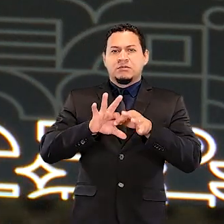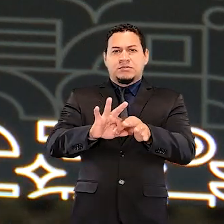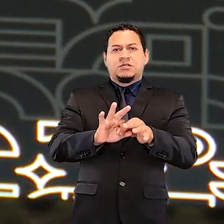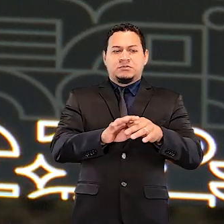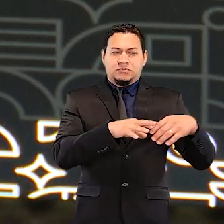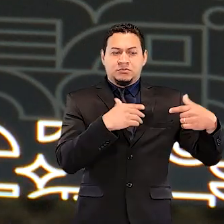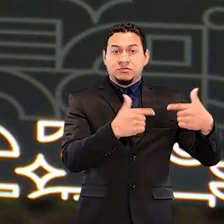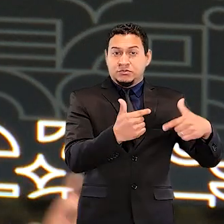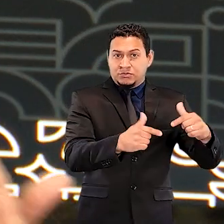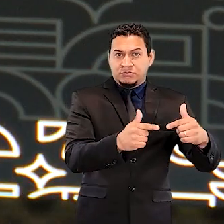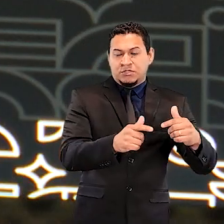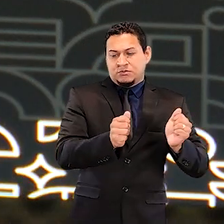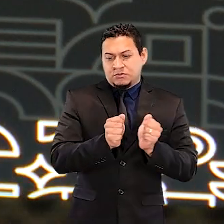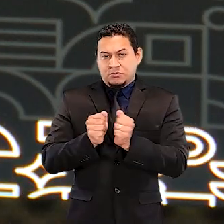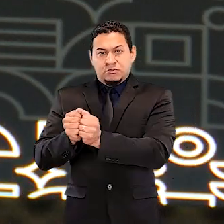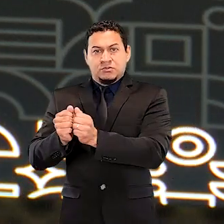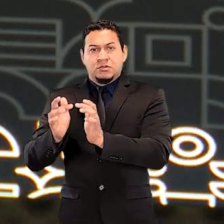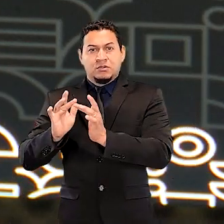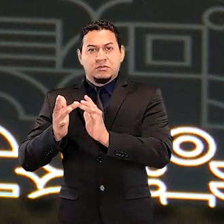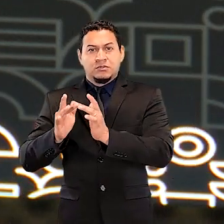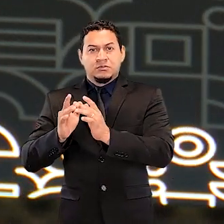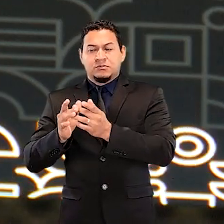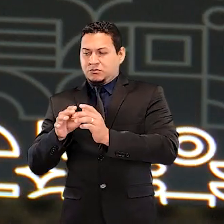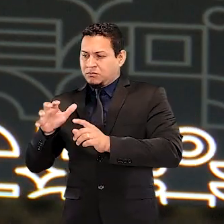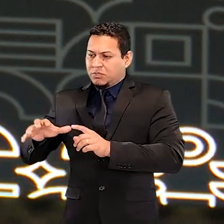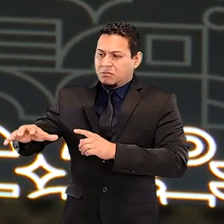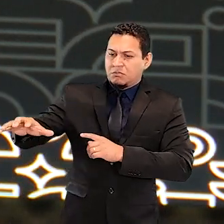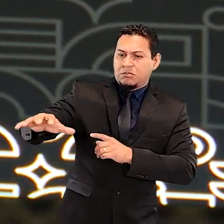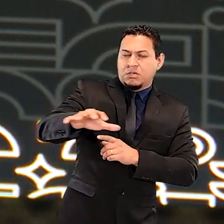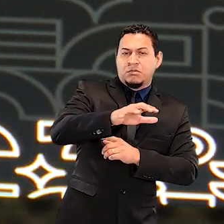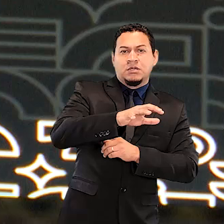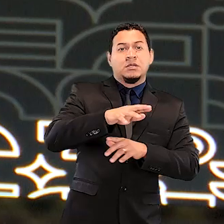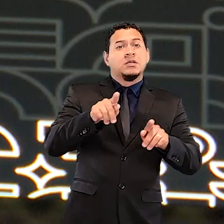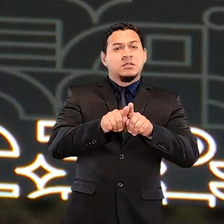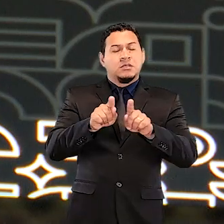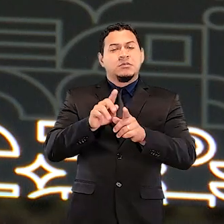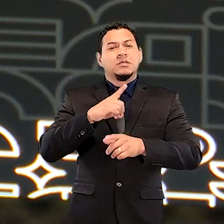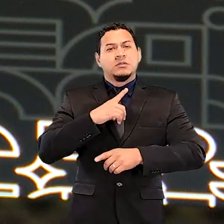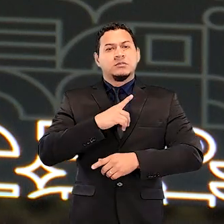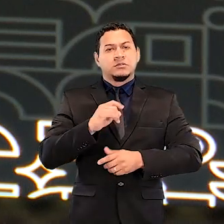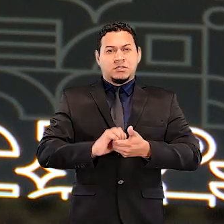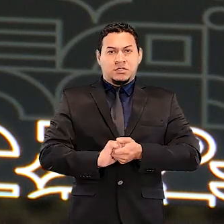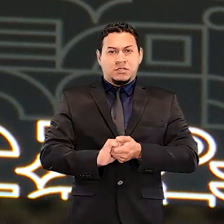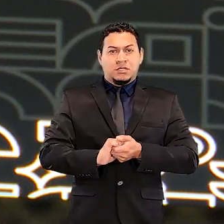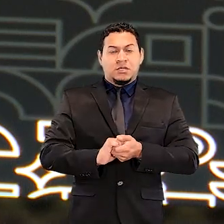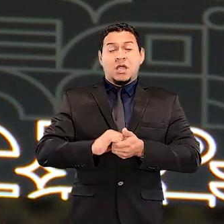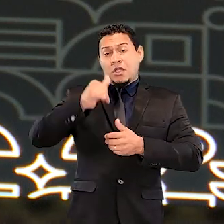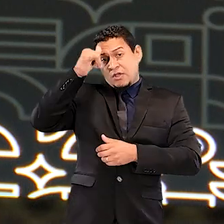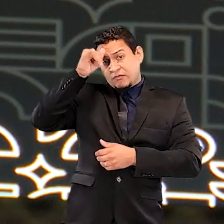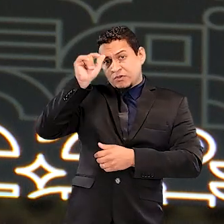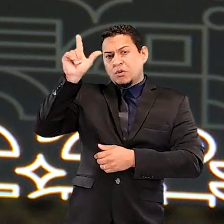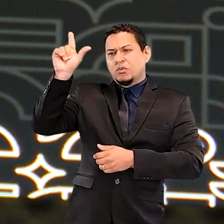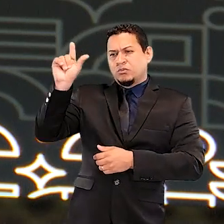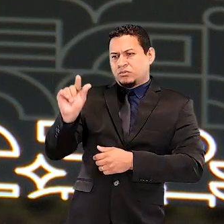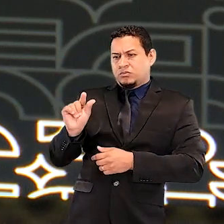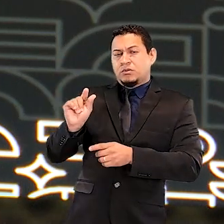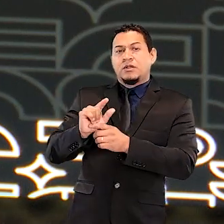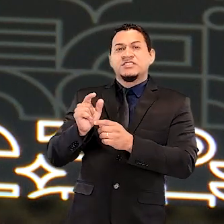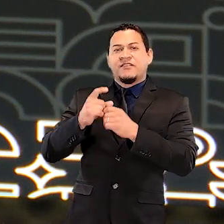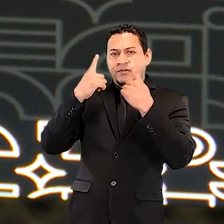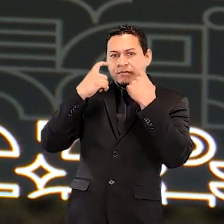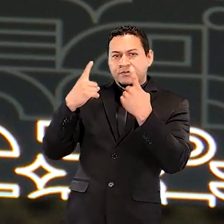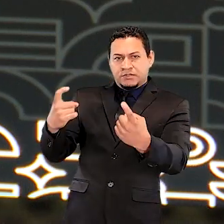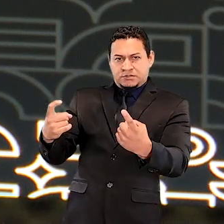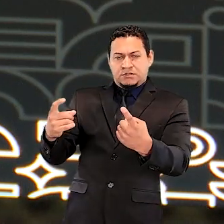seu trabalho com articulação em rede e também interromper ciclos de violência. Lembrando, Érica, que a